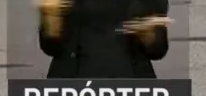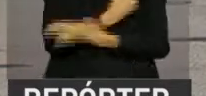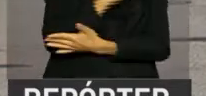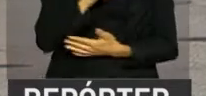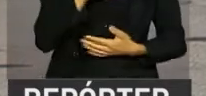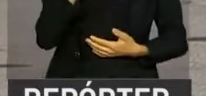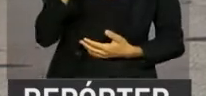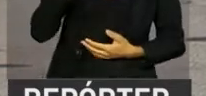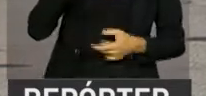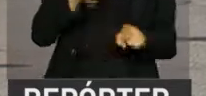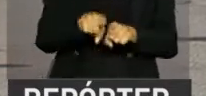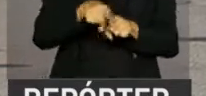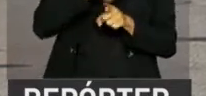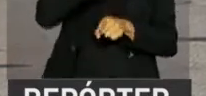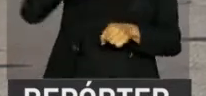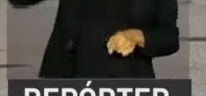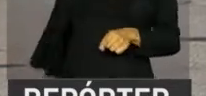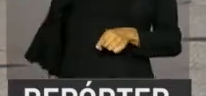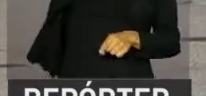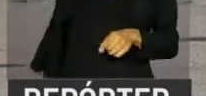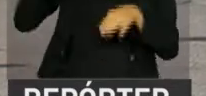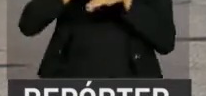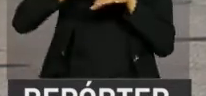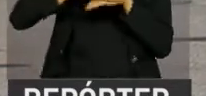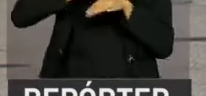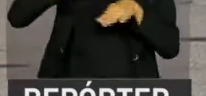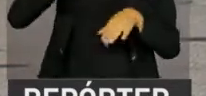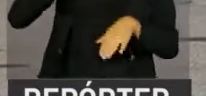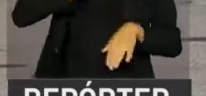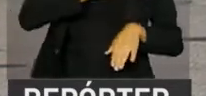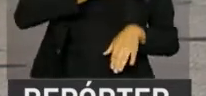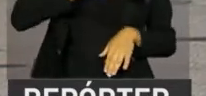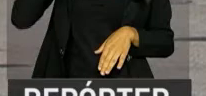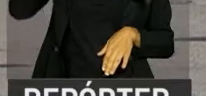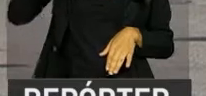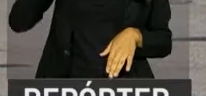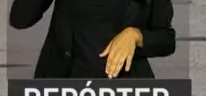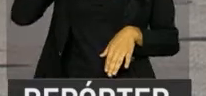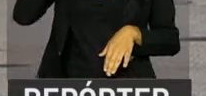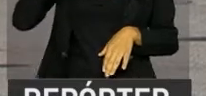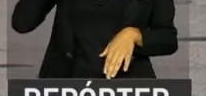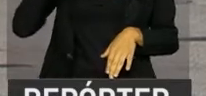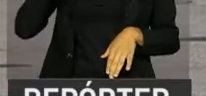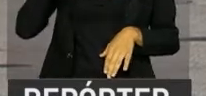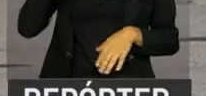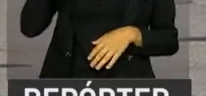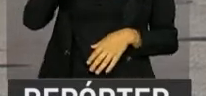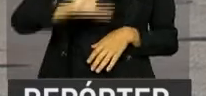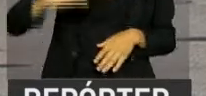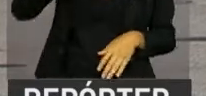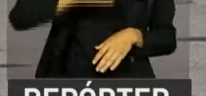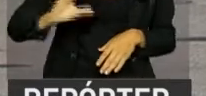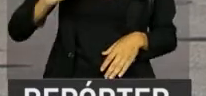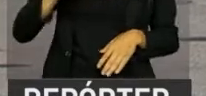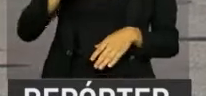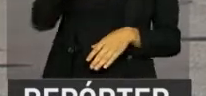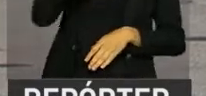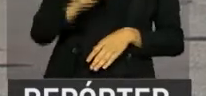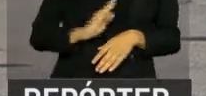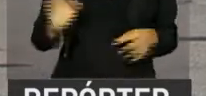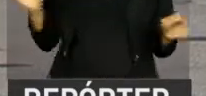presidente da colômbia juan manuel santos em que ele manifestou a solidariedade disse que o brasil está pronto para cooperar